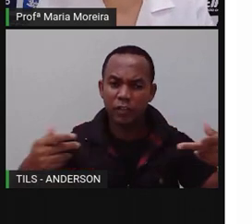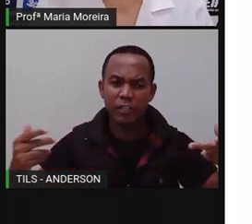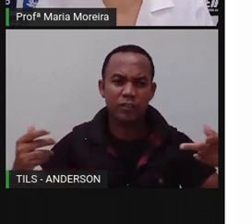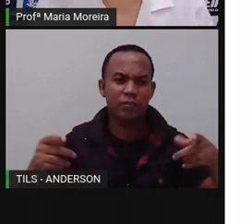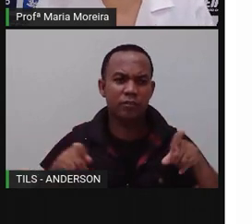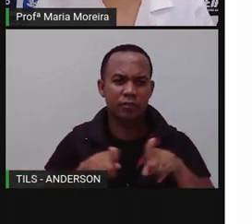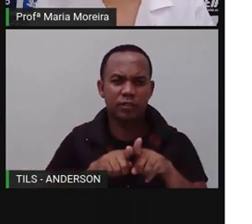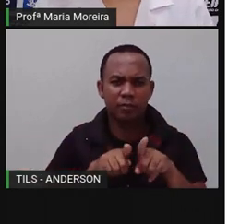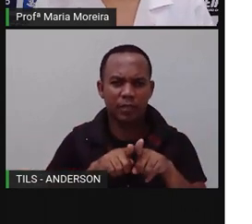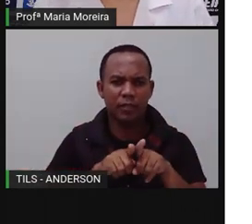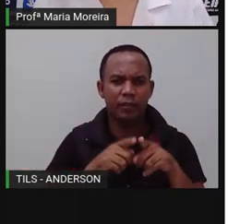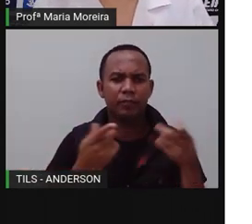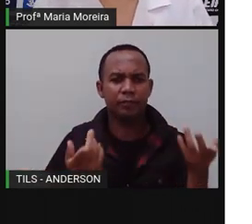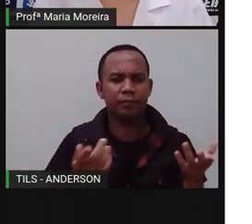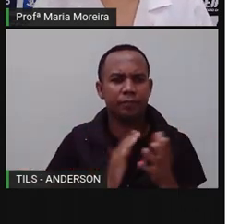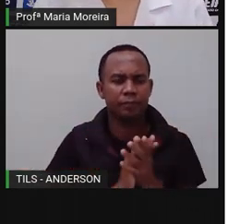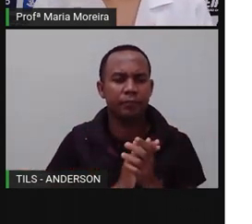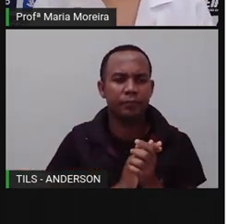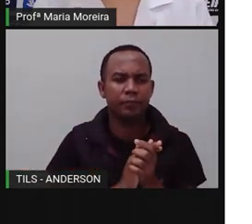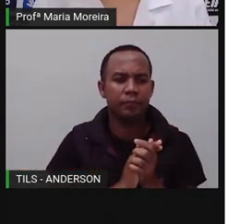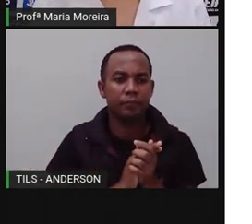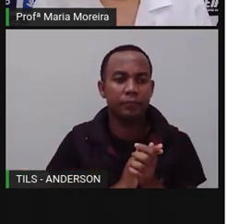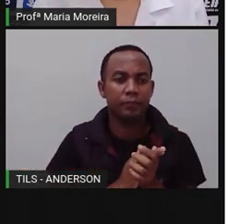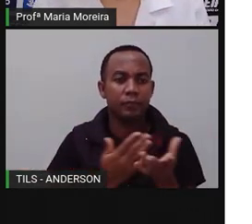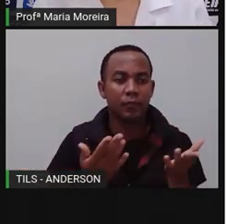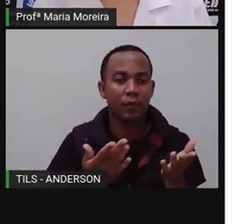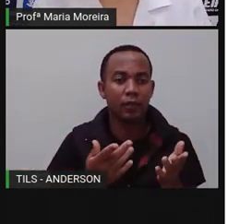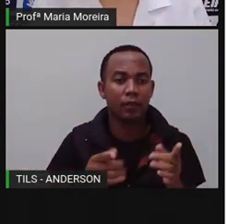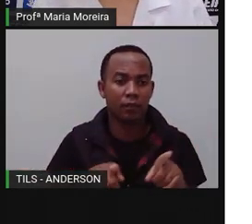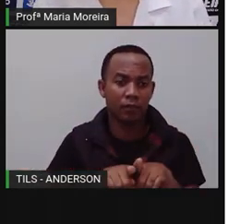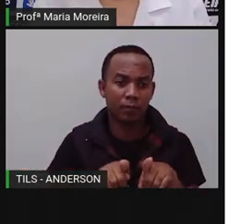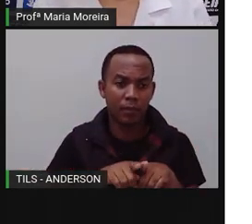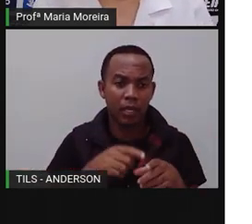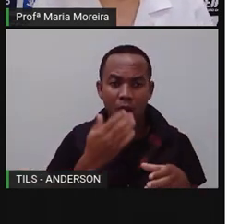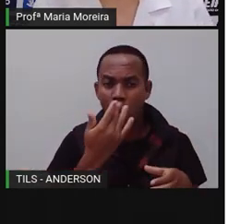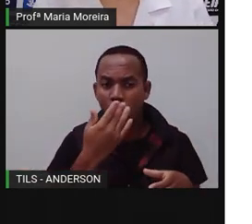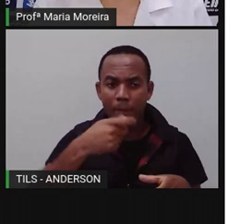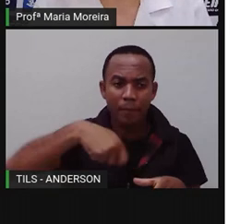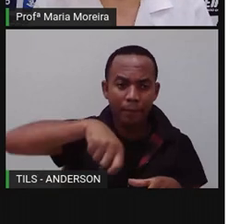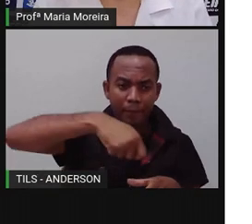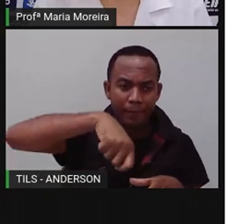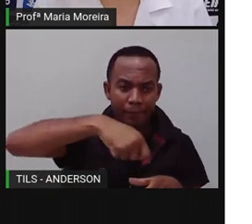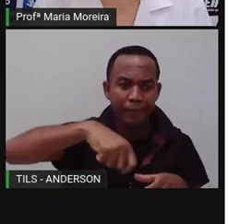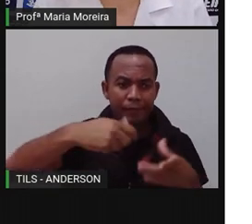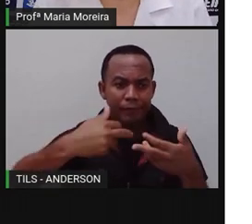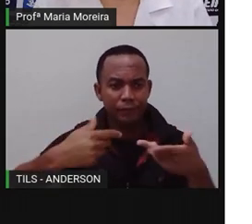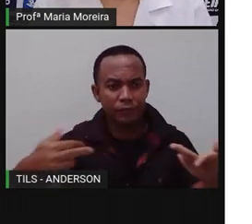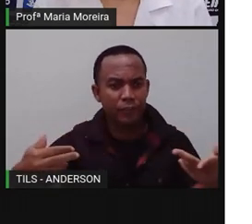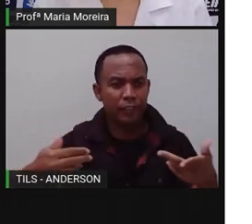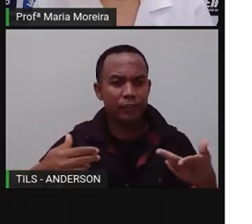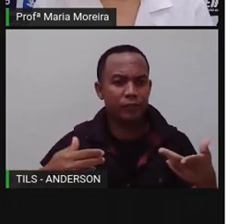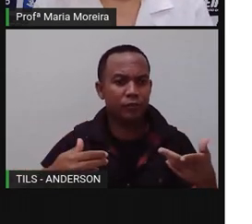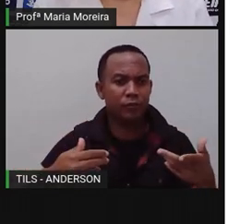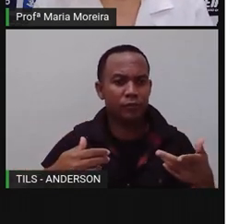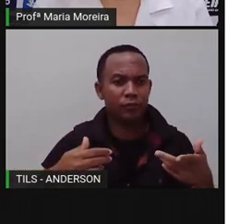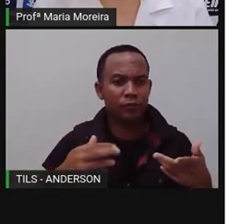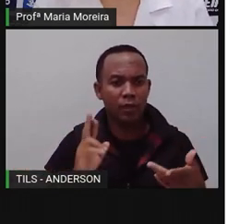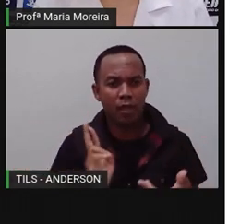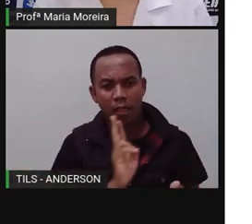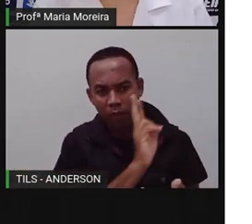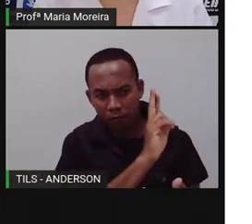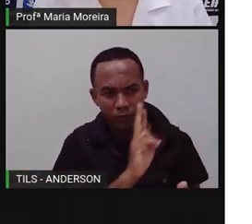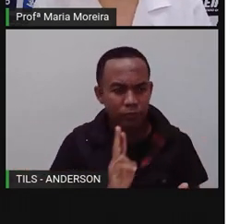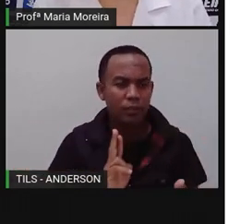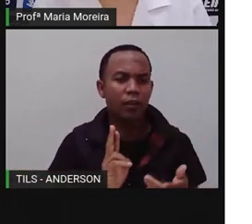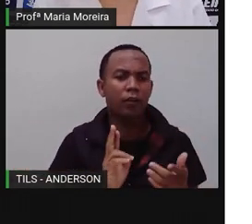falar na próxima aula, a aula de amanhã. A culinária, a música, a dança, a religião, enfim. O imaginário